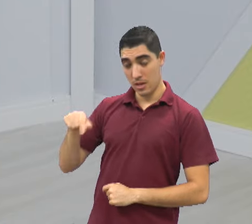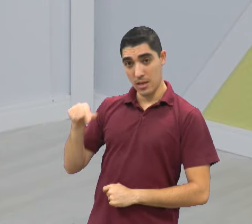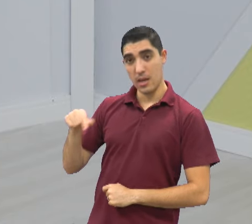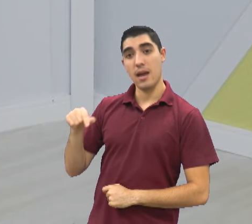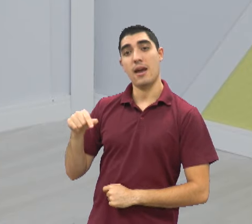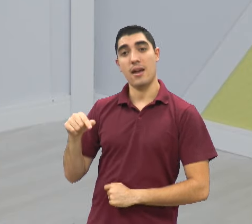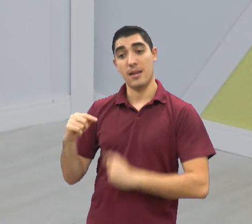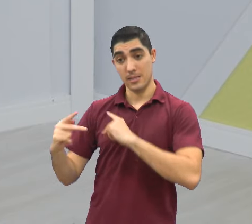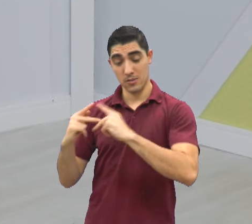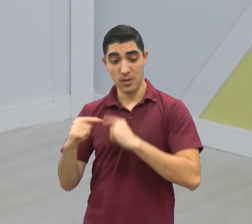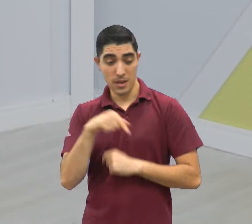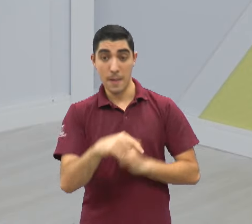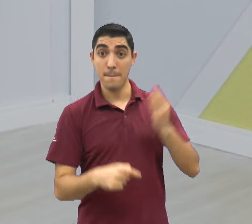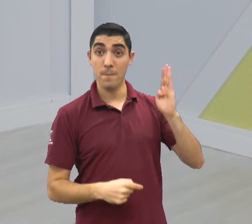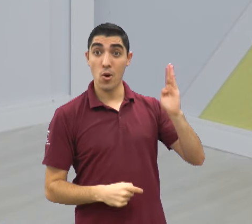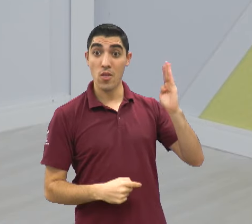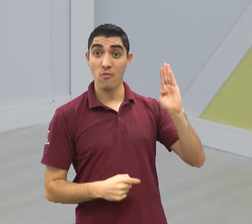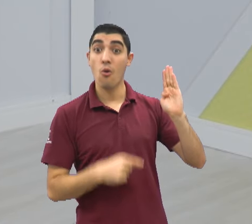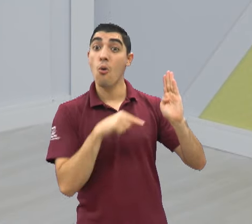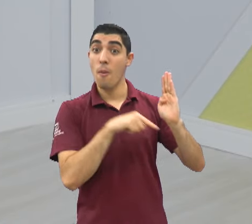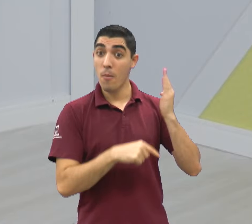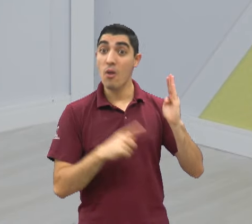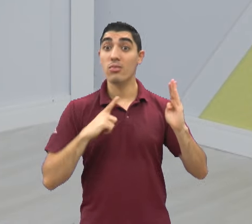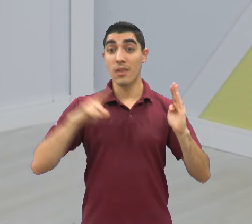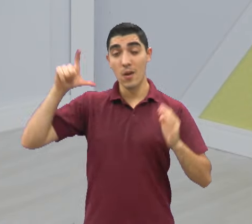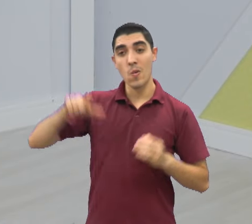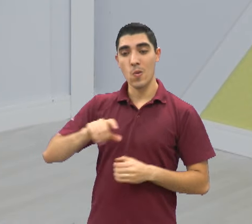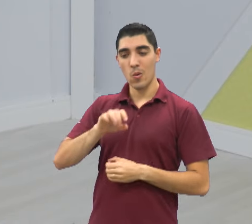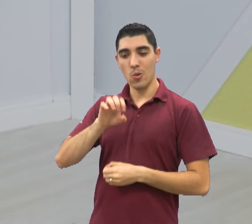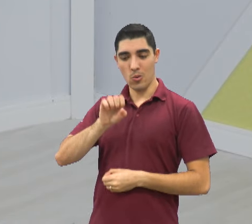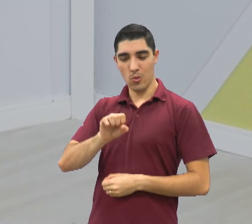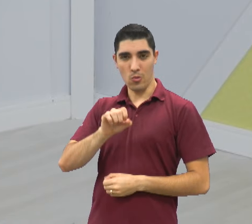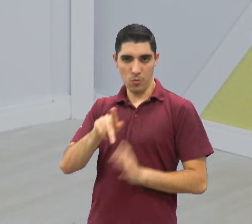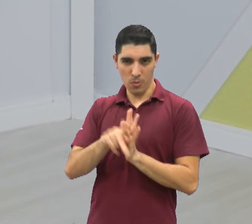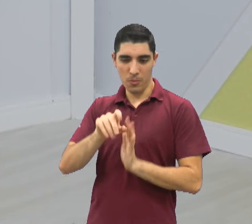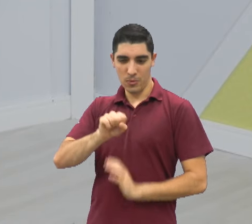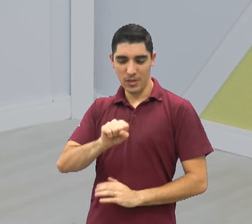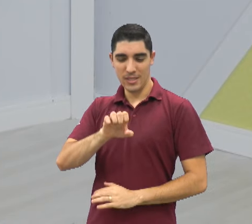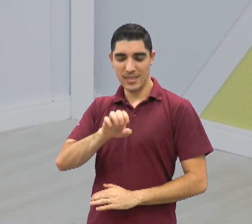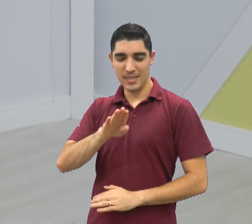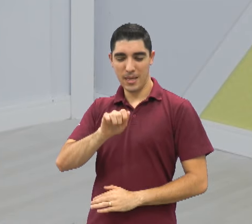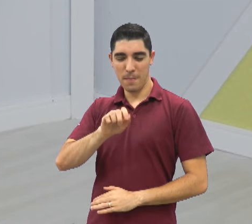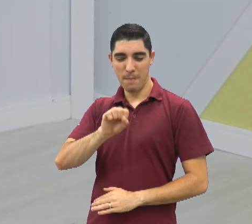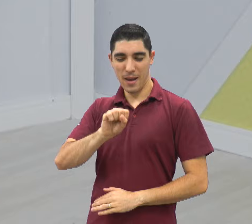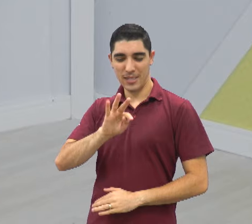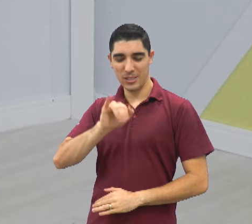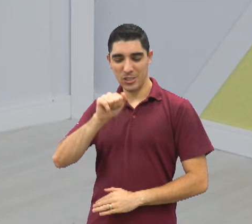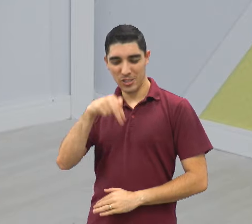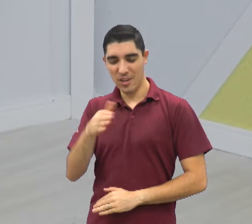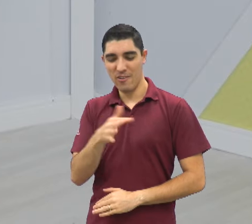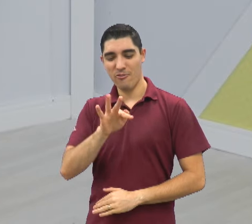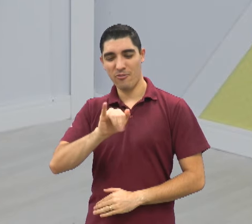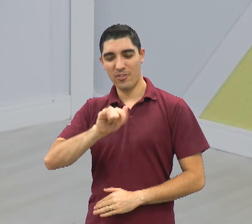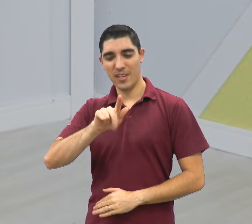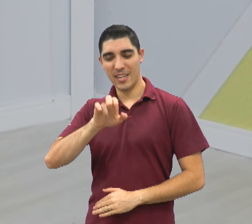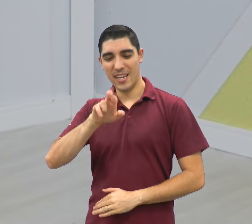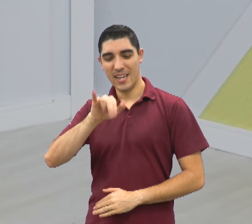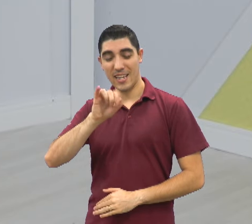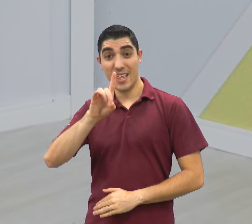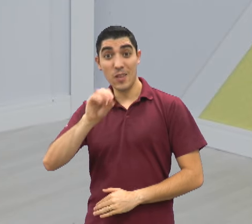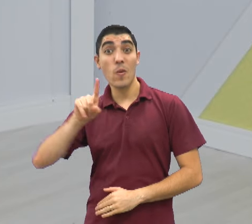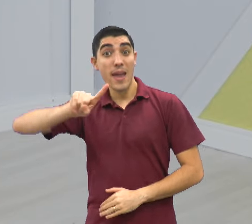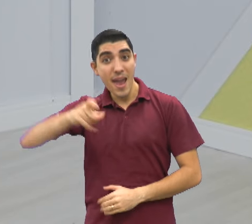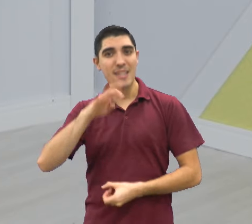que tem Sebastião Figueiredo como técnico do Botafogo, já vai ter um reencontro aí do Sebastião contra a sua ex-equipe, tá certo?